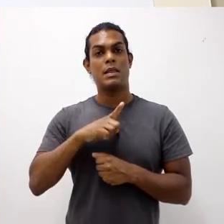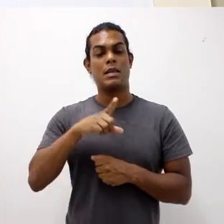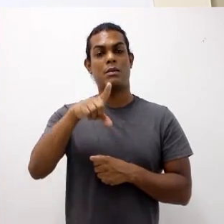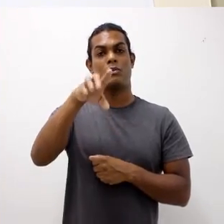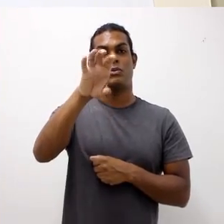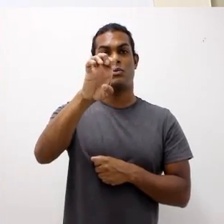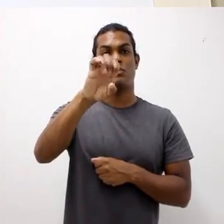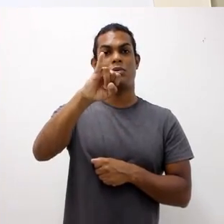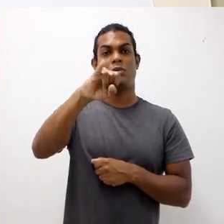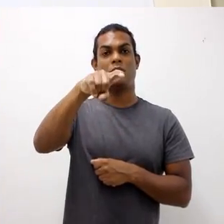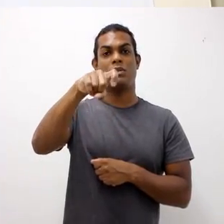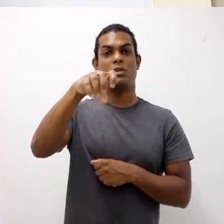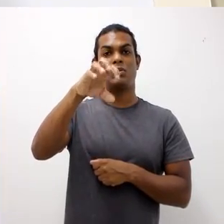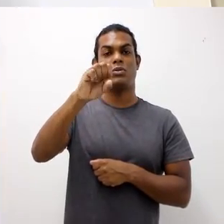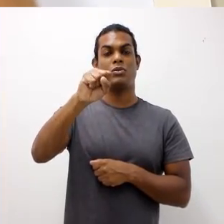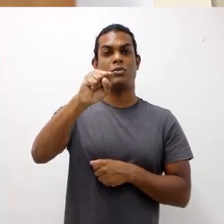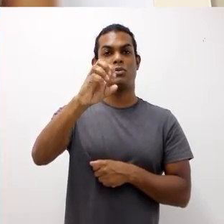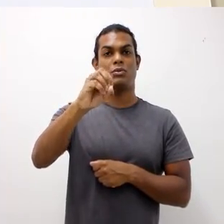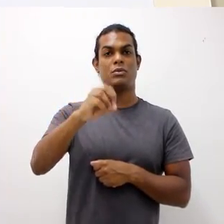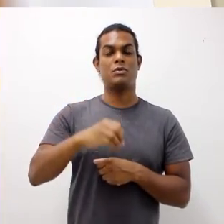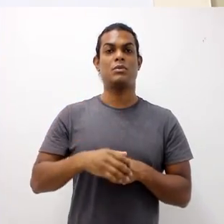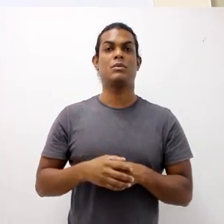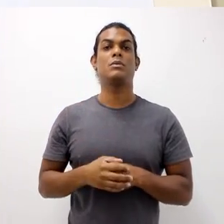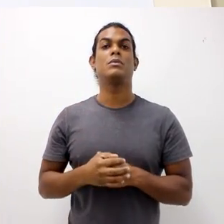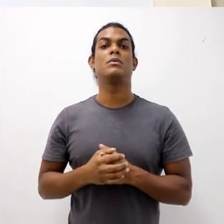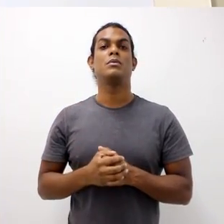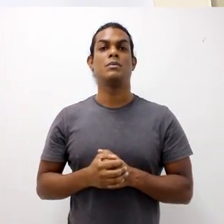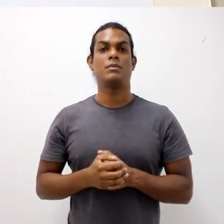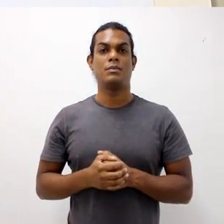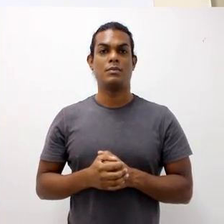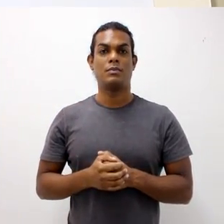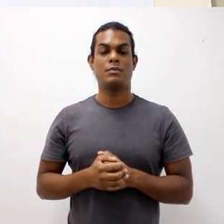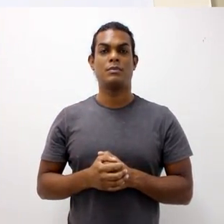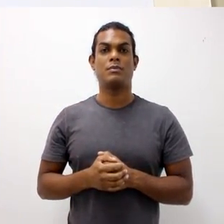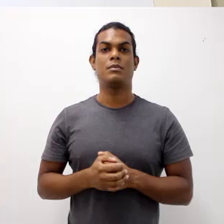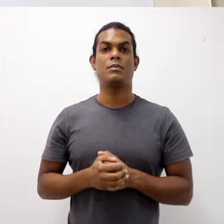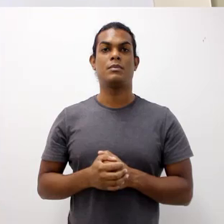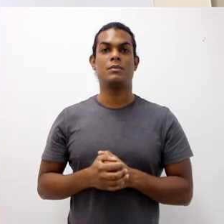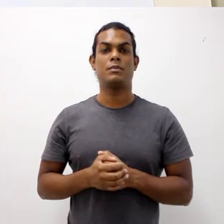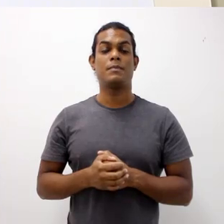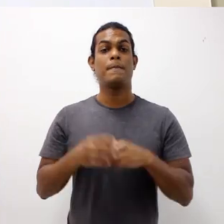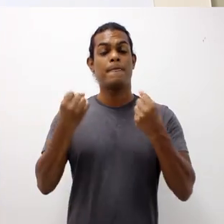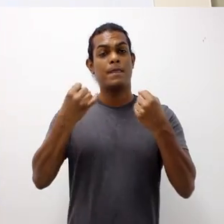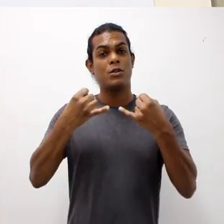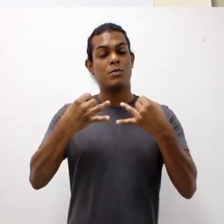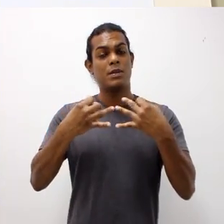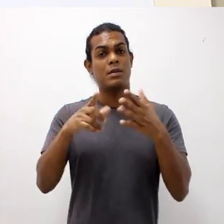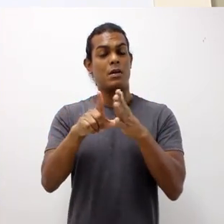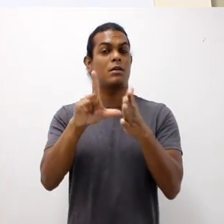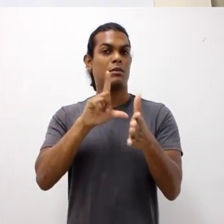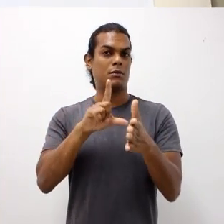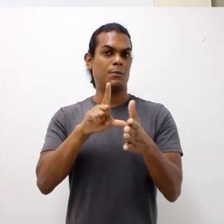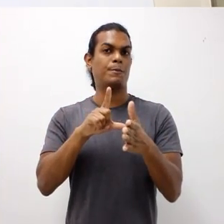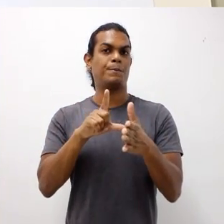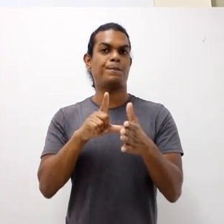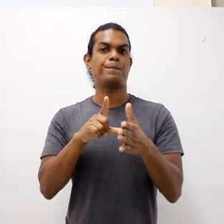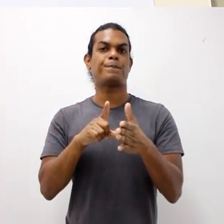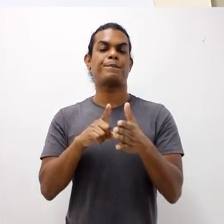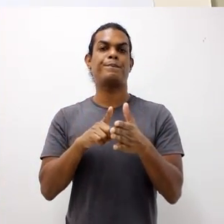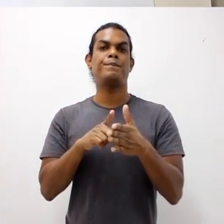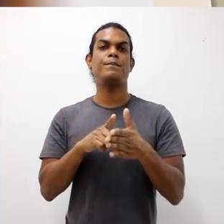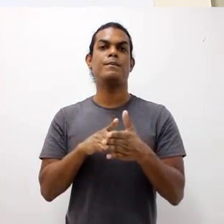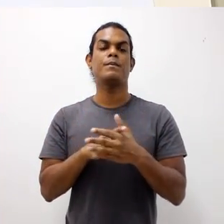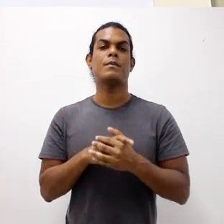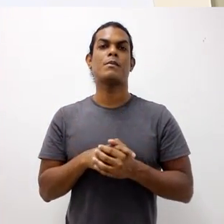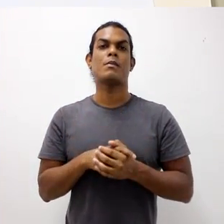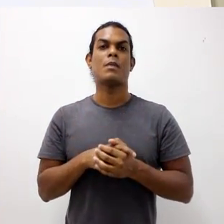posição fixa e dessa forma, na verdade, deixa eu esclarecer uma coisa antes com vocês. Na